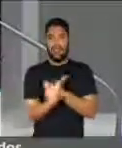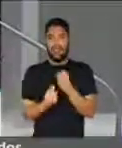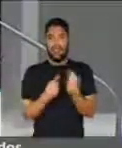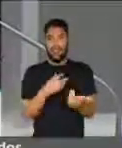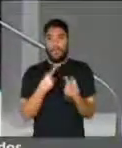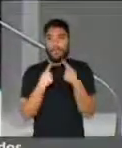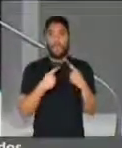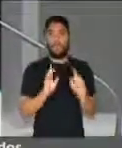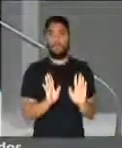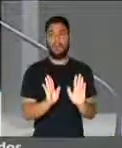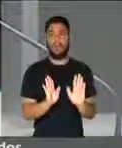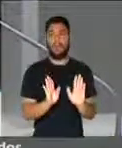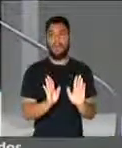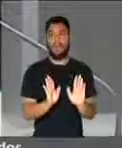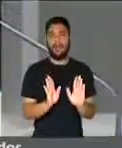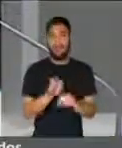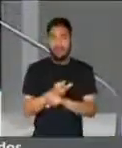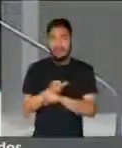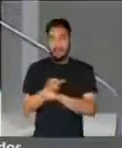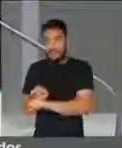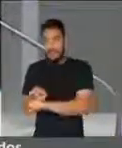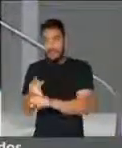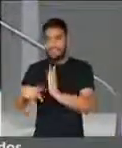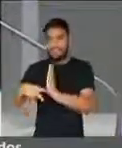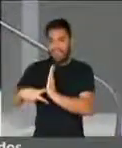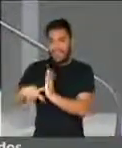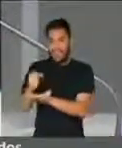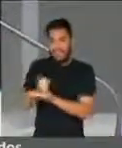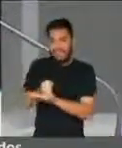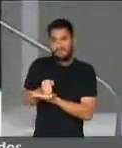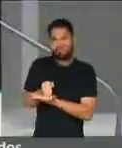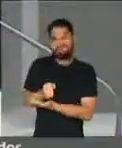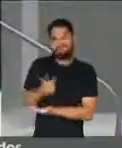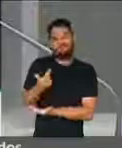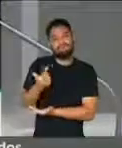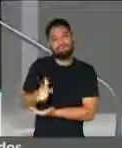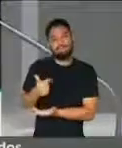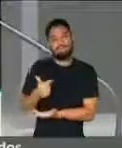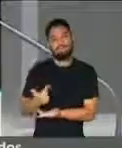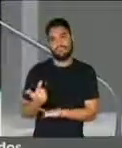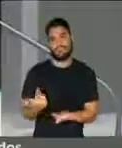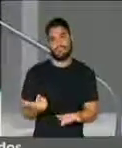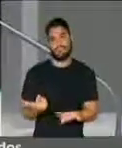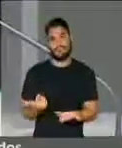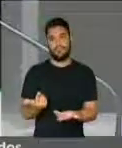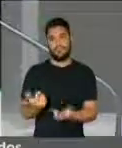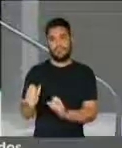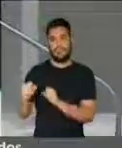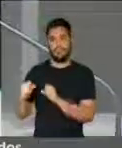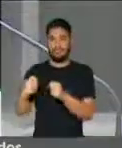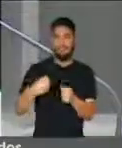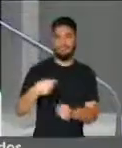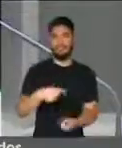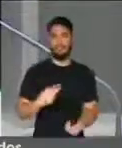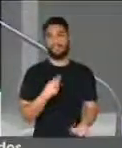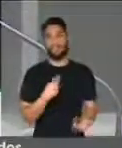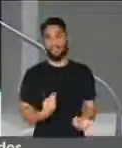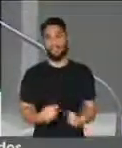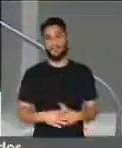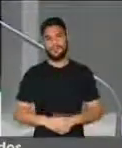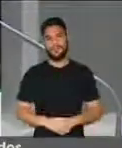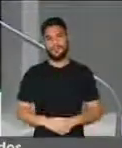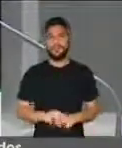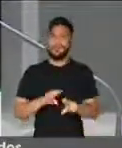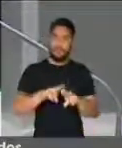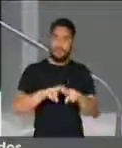ele não pode contar com o seu sindicato para defender coletivamente o seu processo. Por isso que eu queria